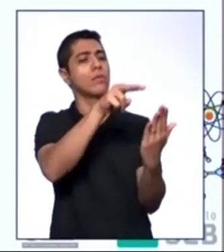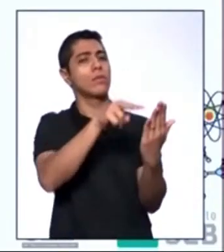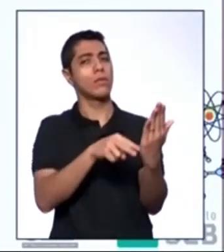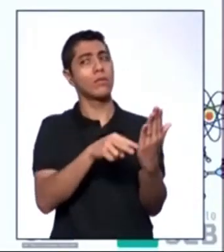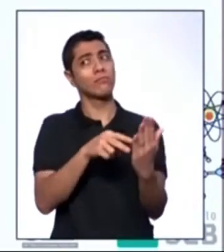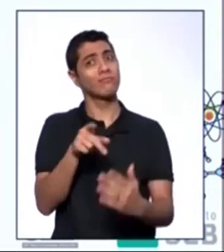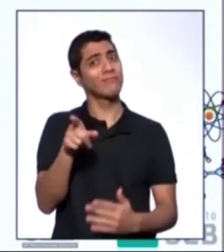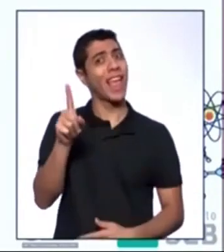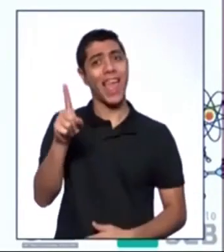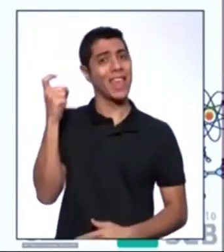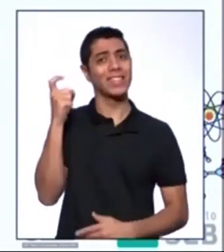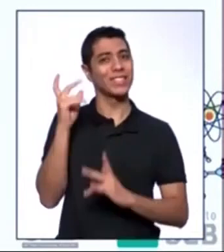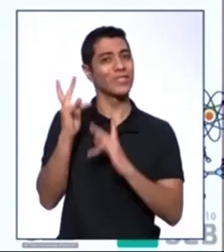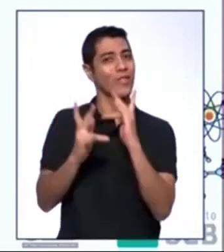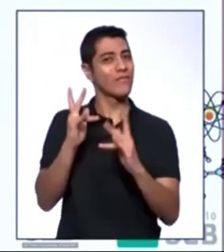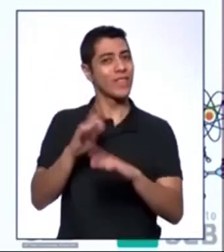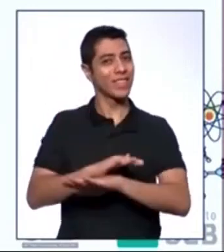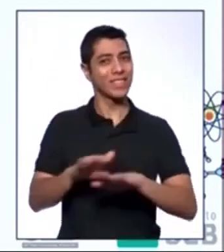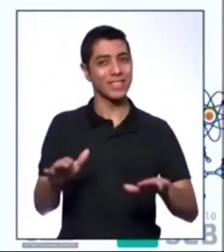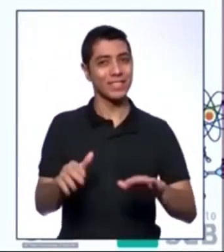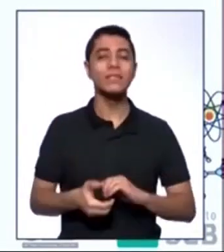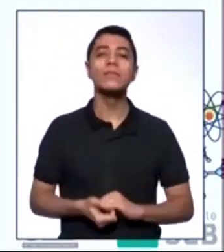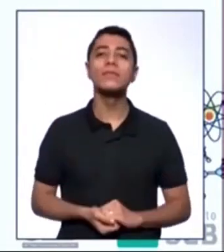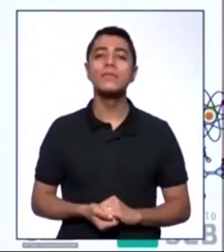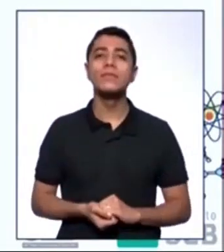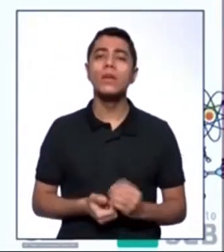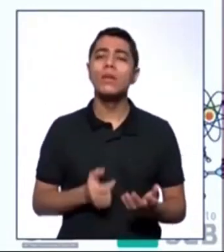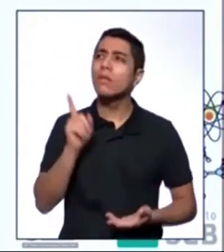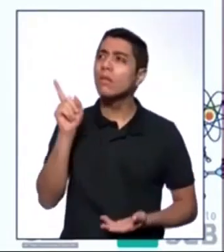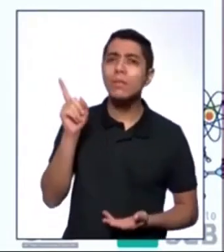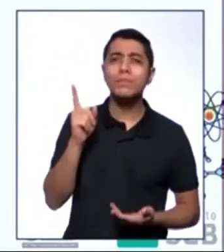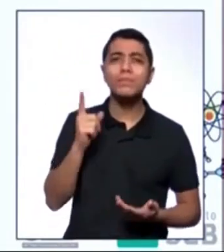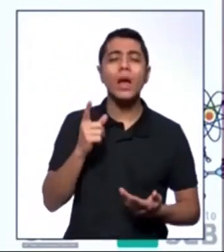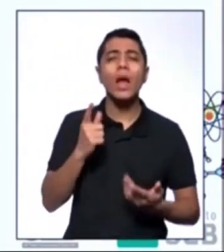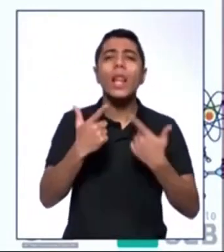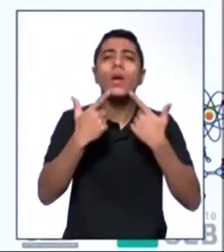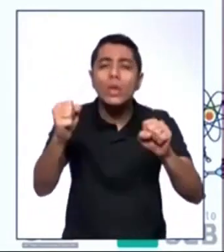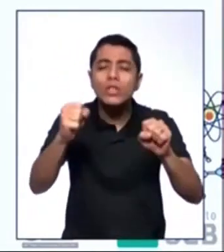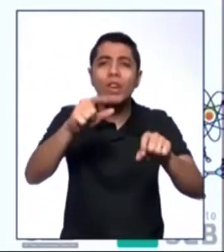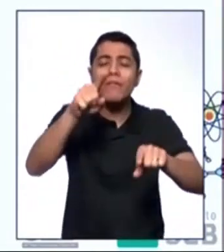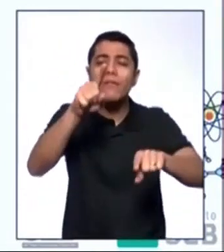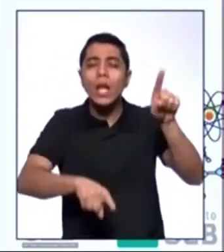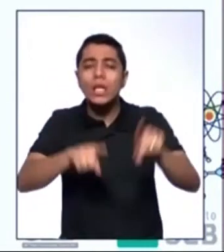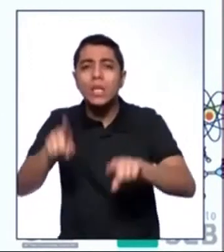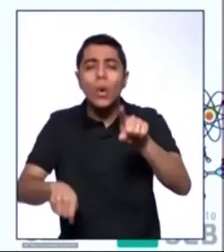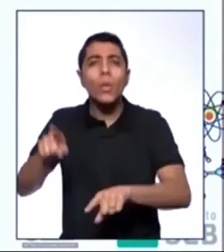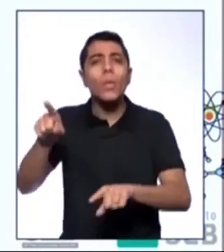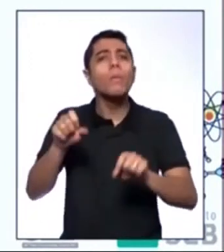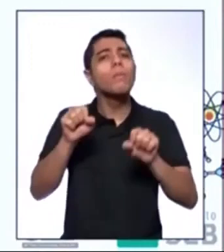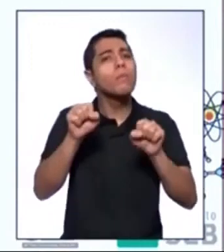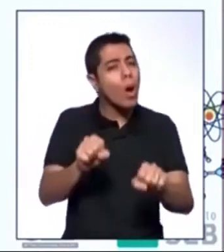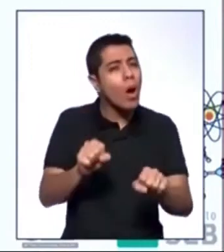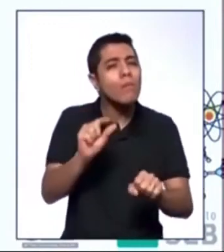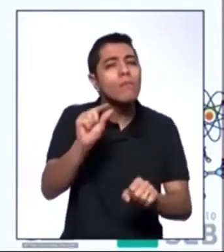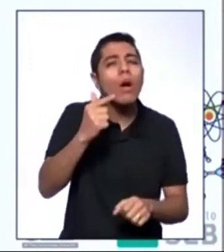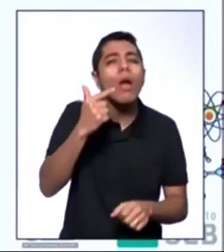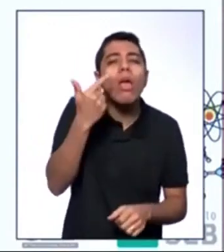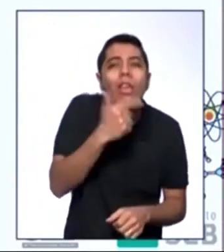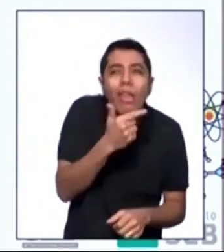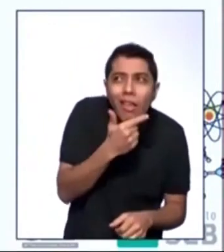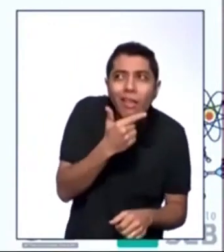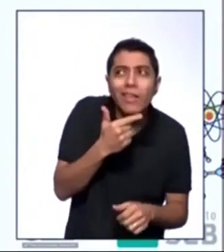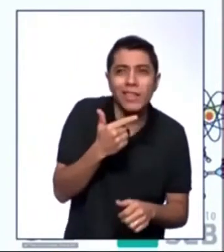pode provocar situações cômicas. Nesse texto, o tom de humor decorre